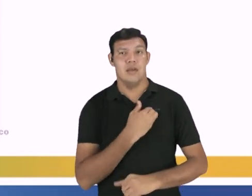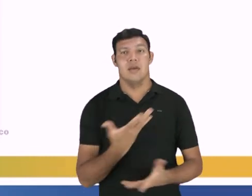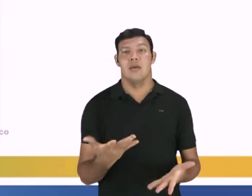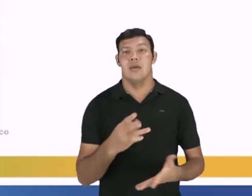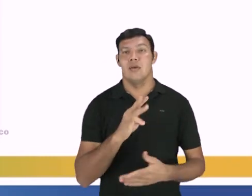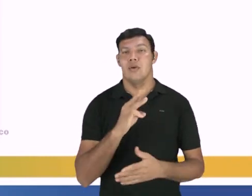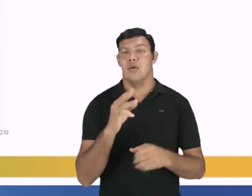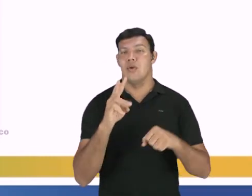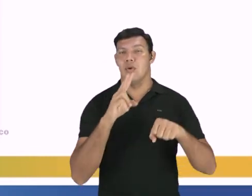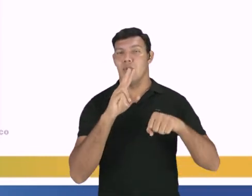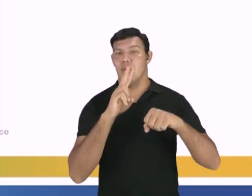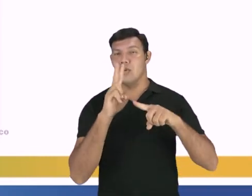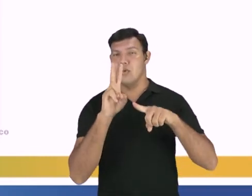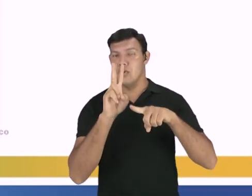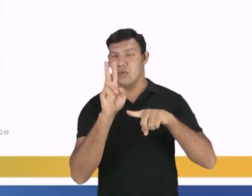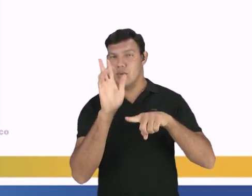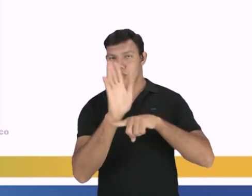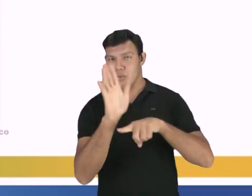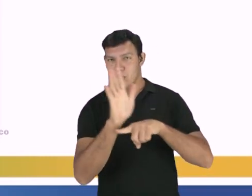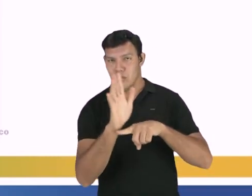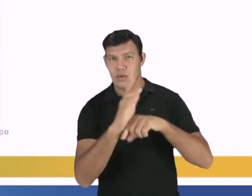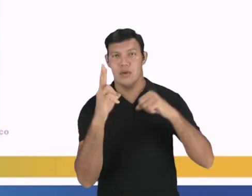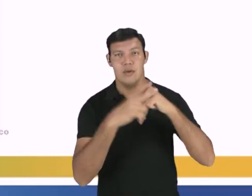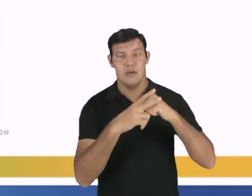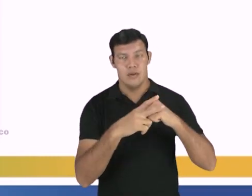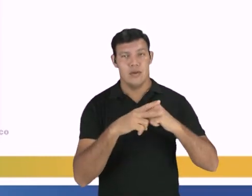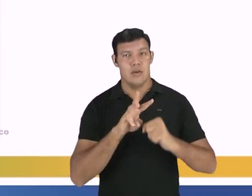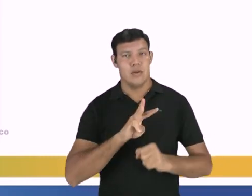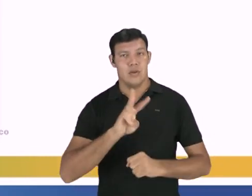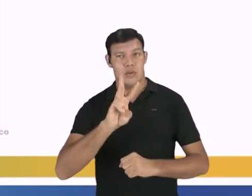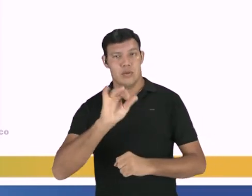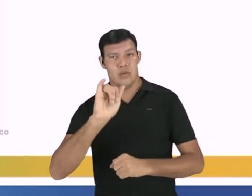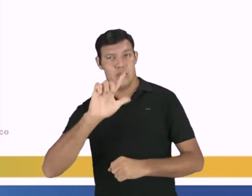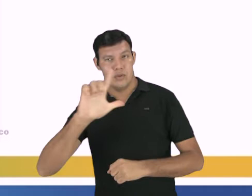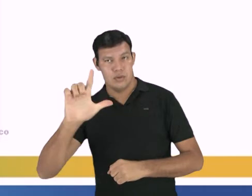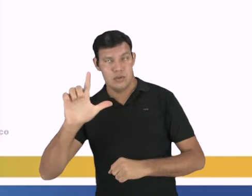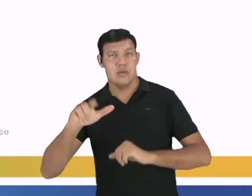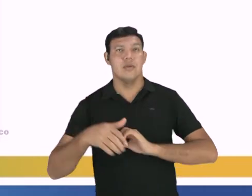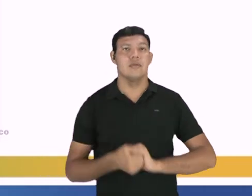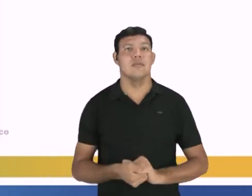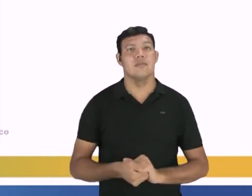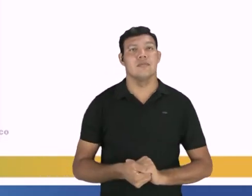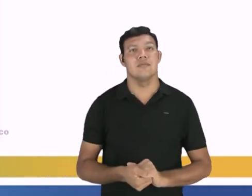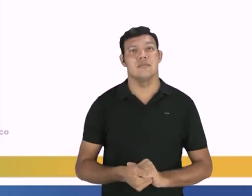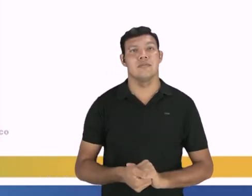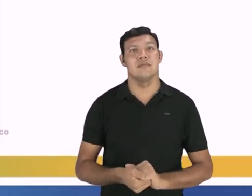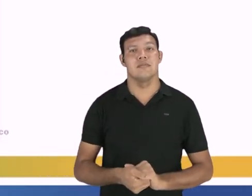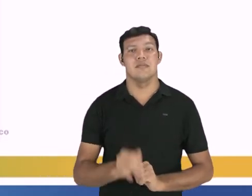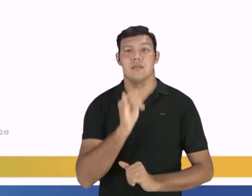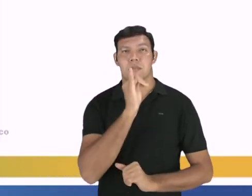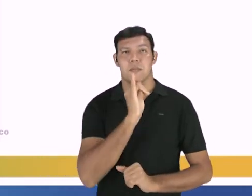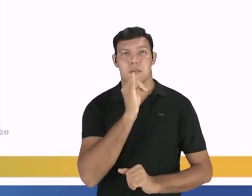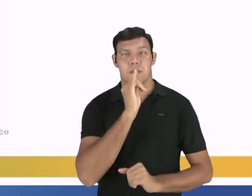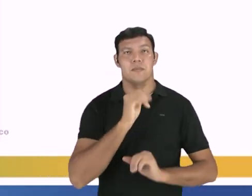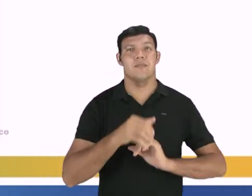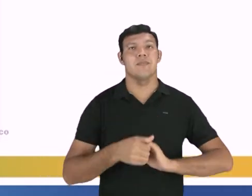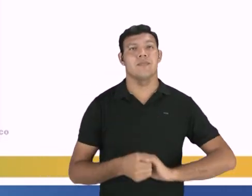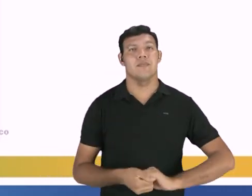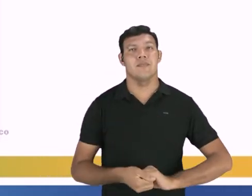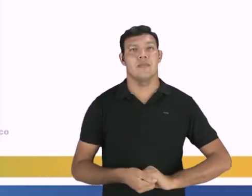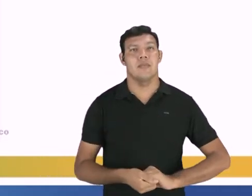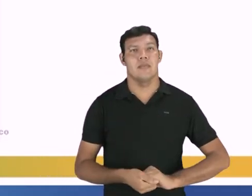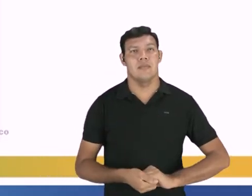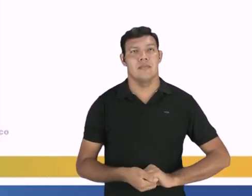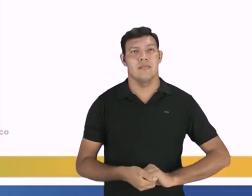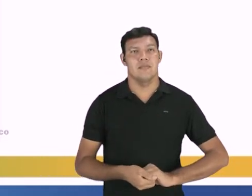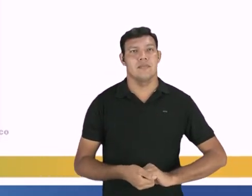frases. Voltando para a primeira condicional, eu trouxe mais alguns exemplos. E aí nós temos mais um exemplo, na verdade.